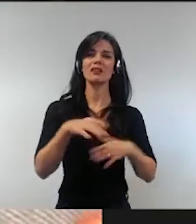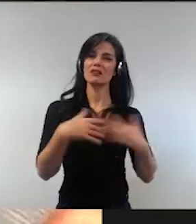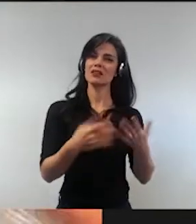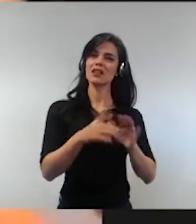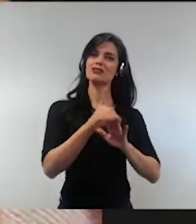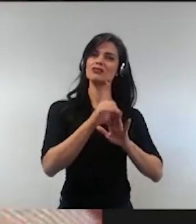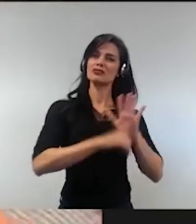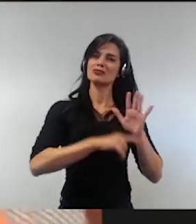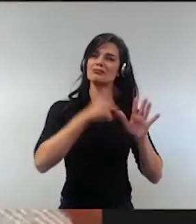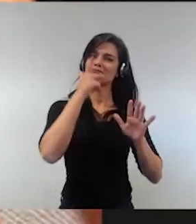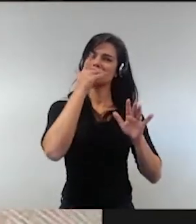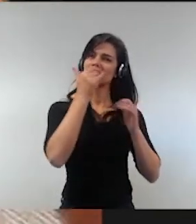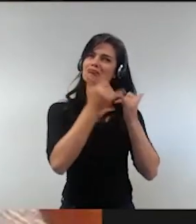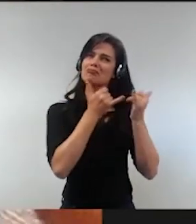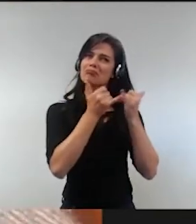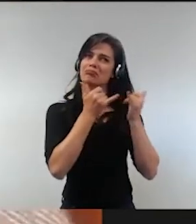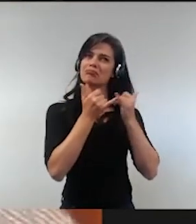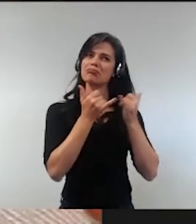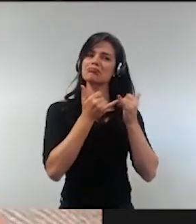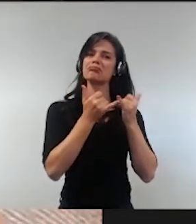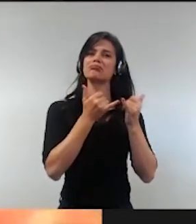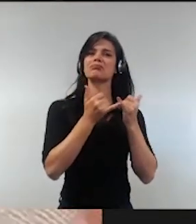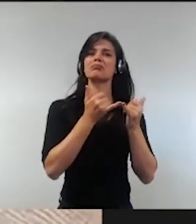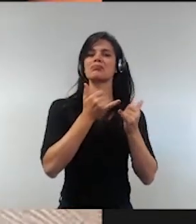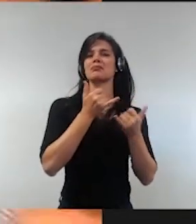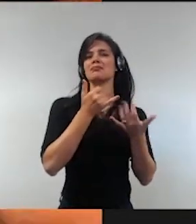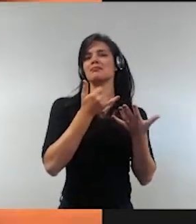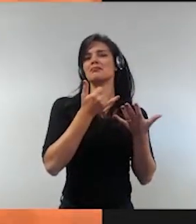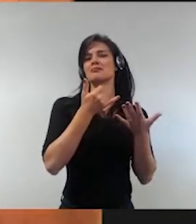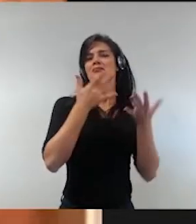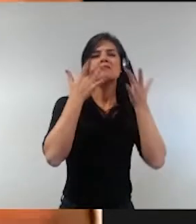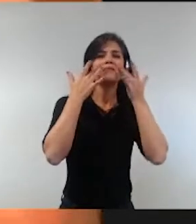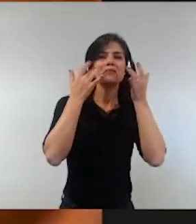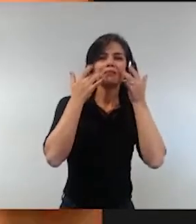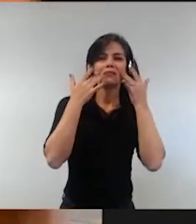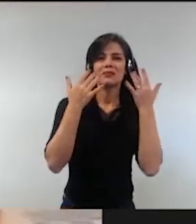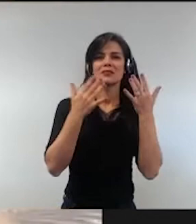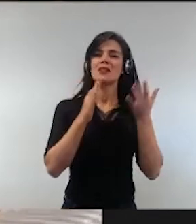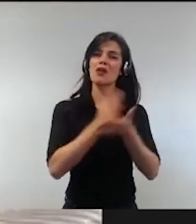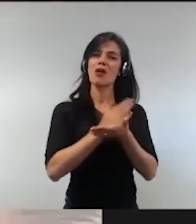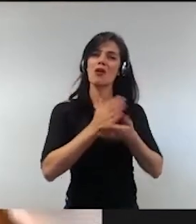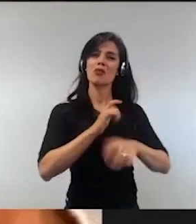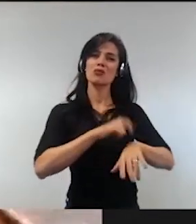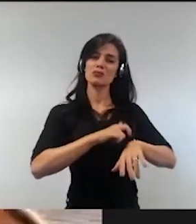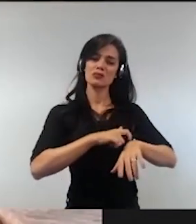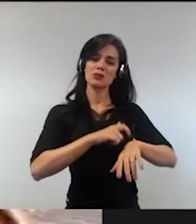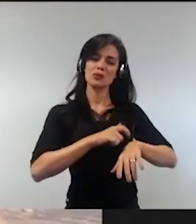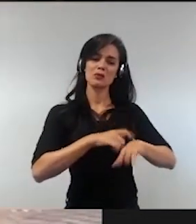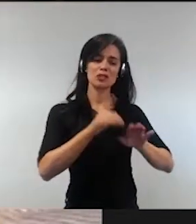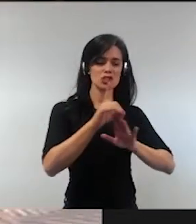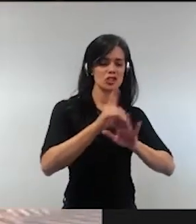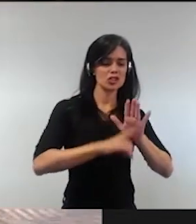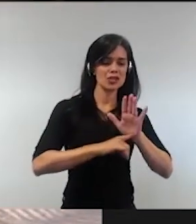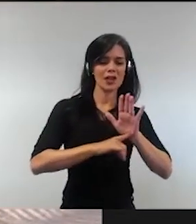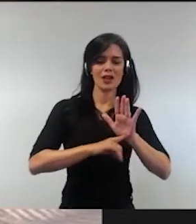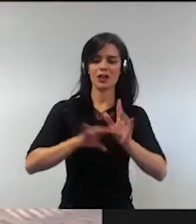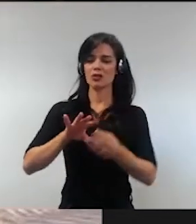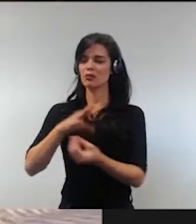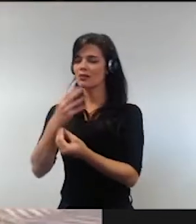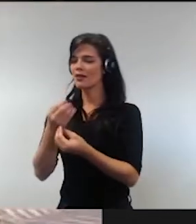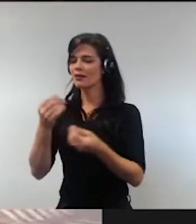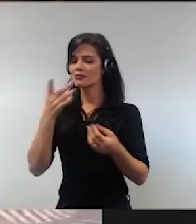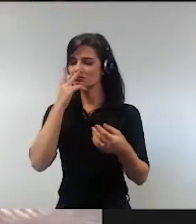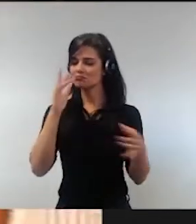perceber momentos importantes, não? Momentos importantes em que o direito e a arte parecem até